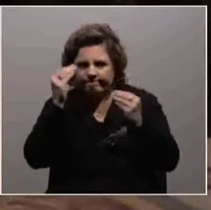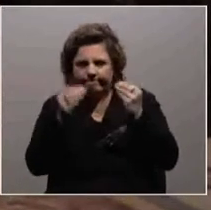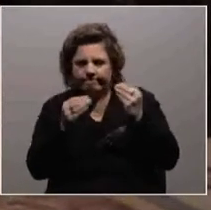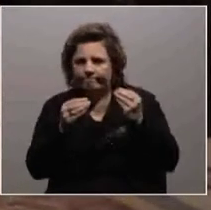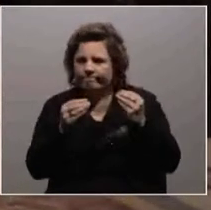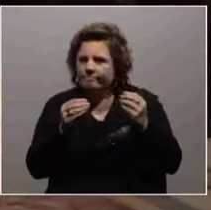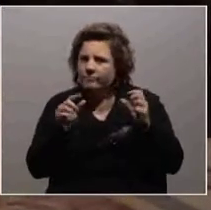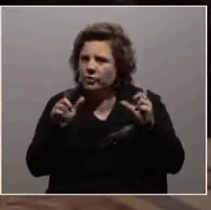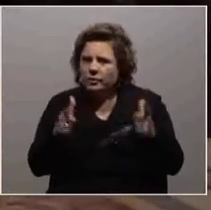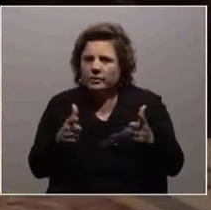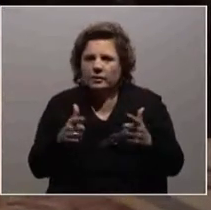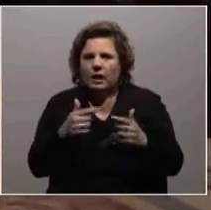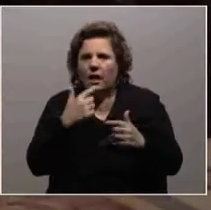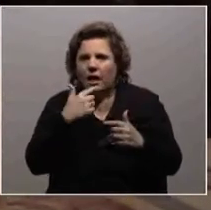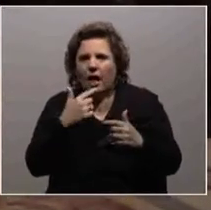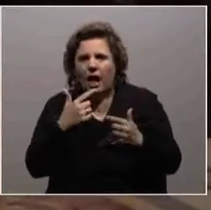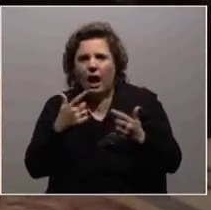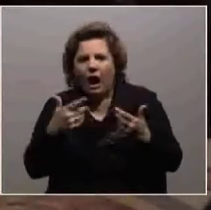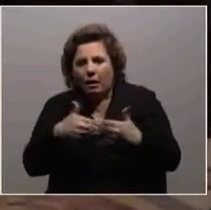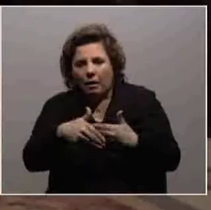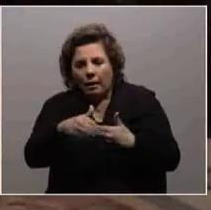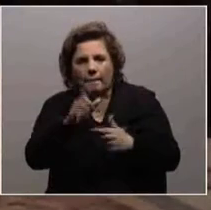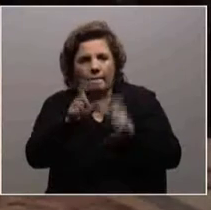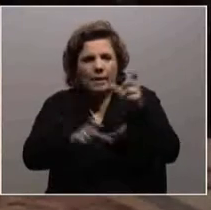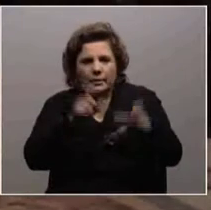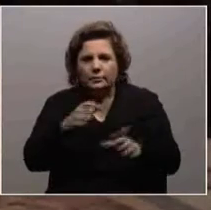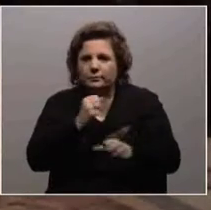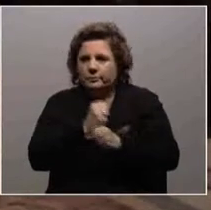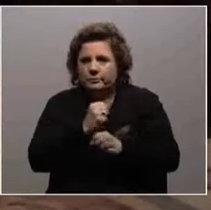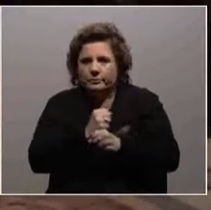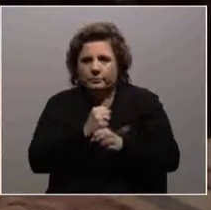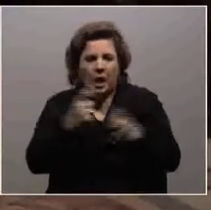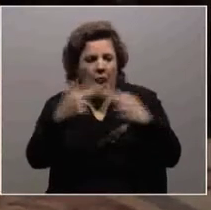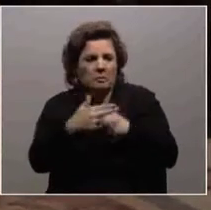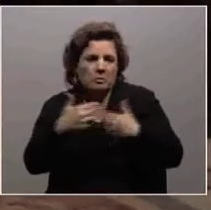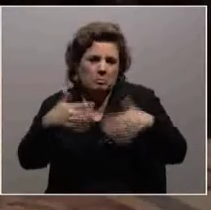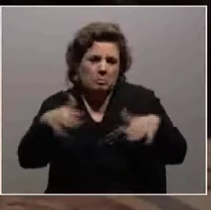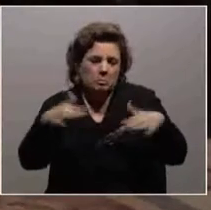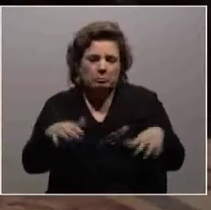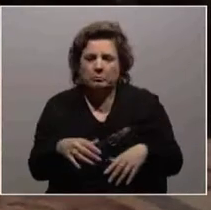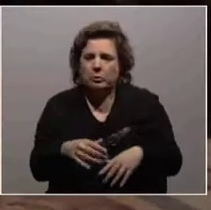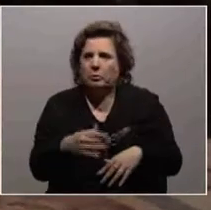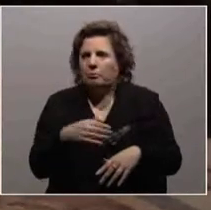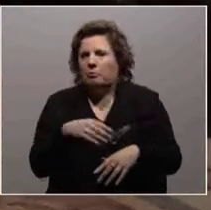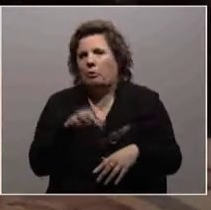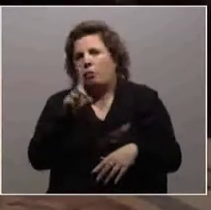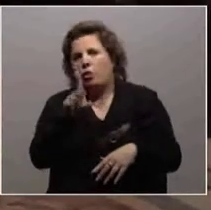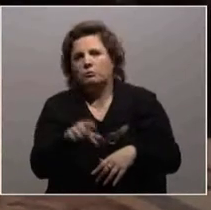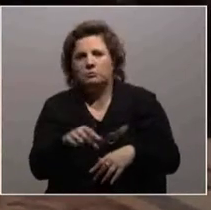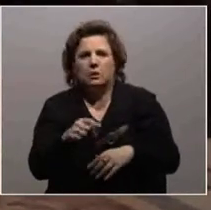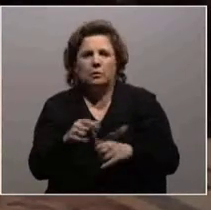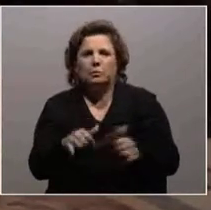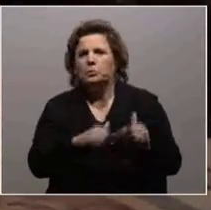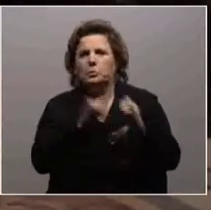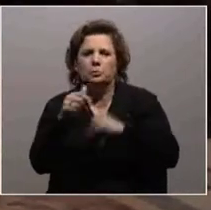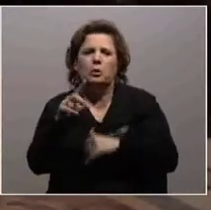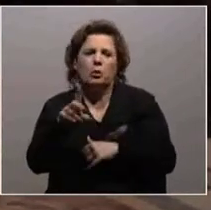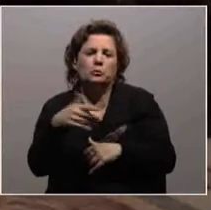não tem mais limite de horas para as pessoas trabalharem podendo trabalhar 12 horas diárias